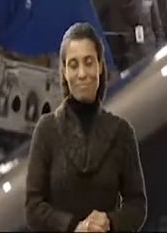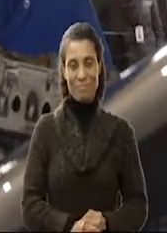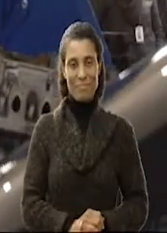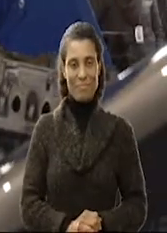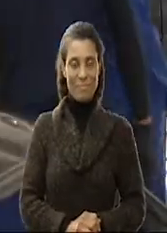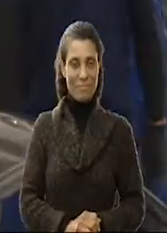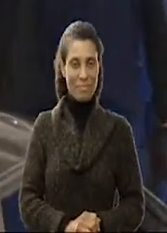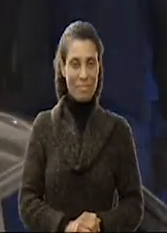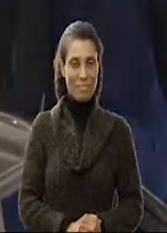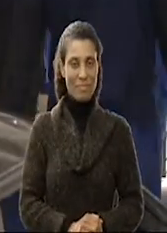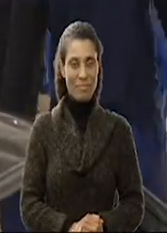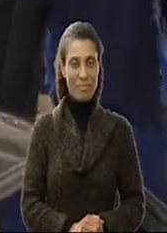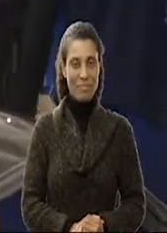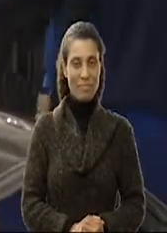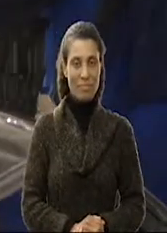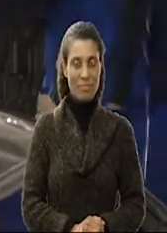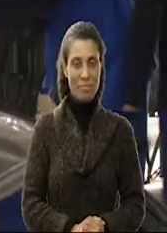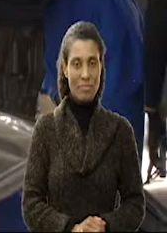Música